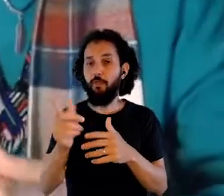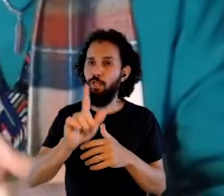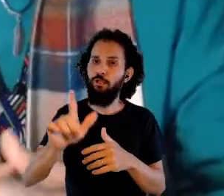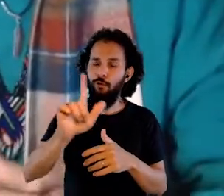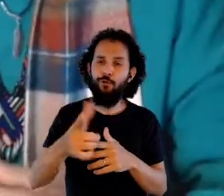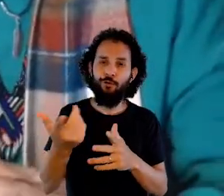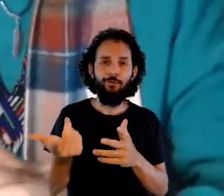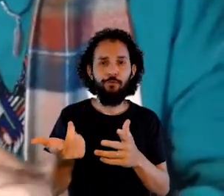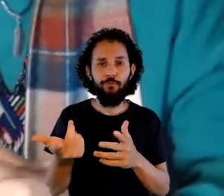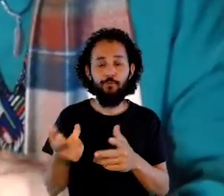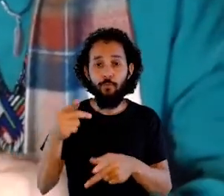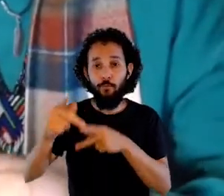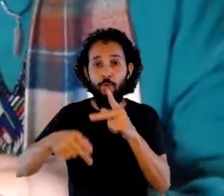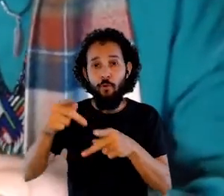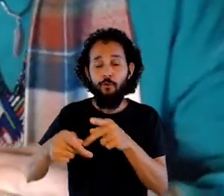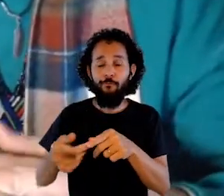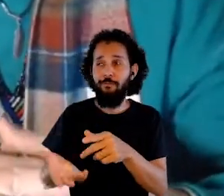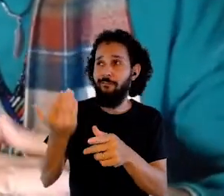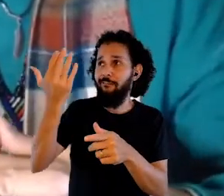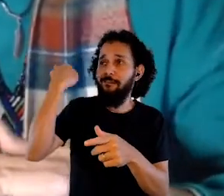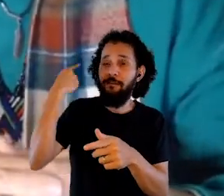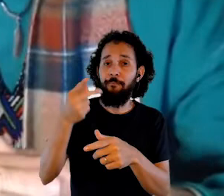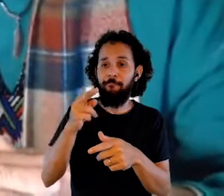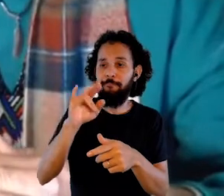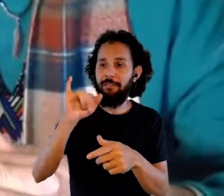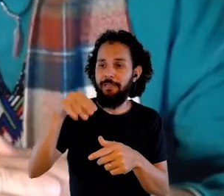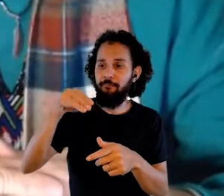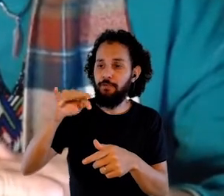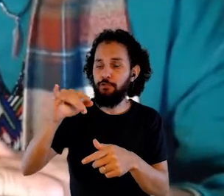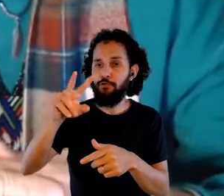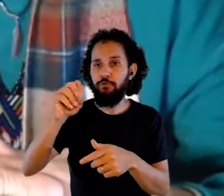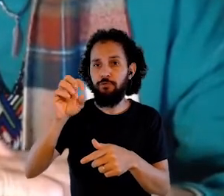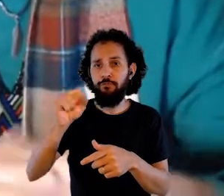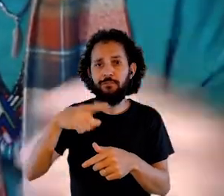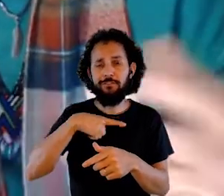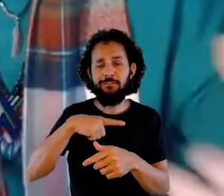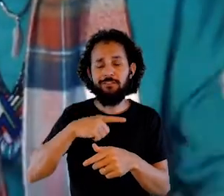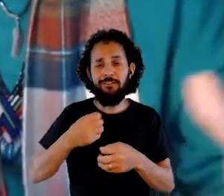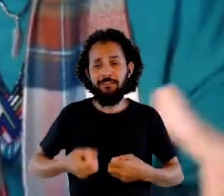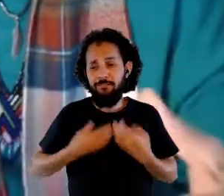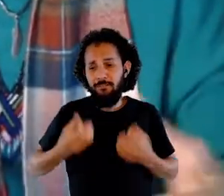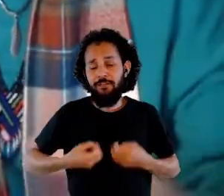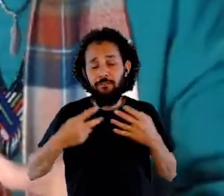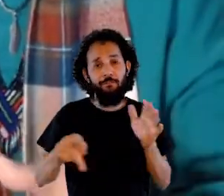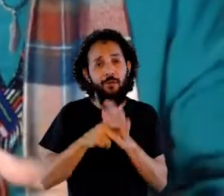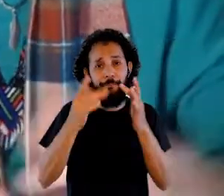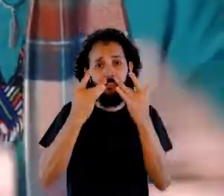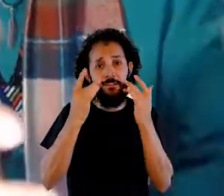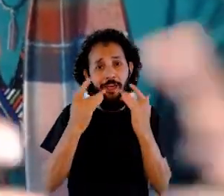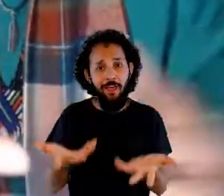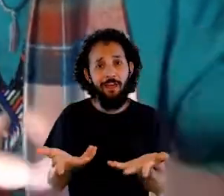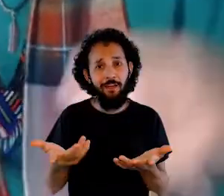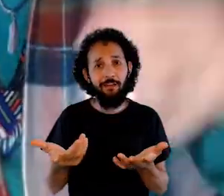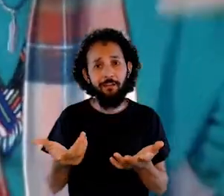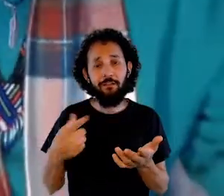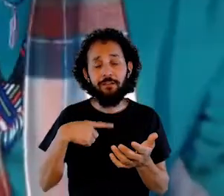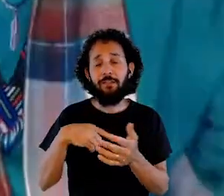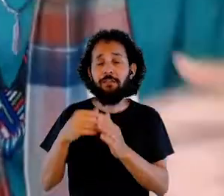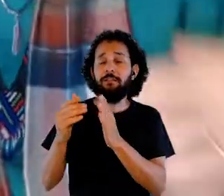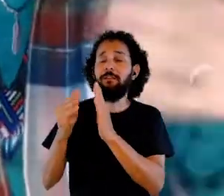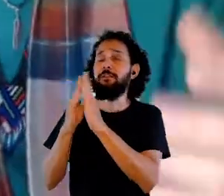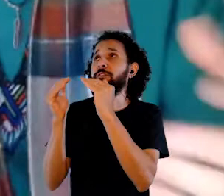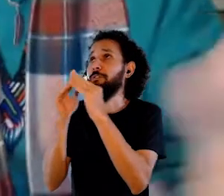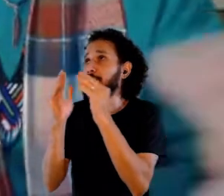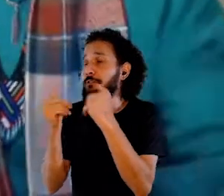primitivos, de uma certa forma, eles também tinham essas manifestações teatrais, né? Eles evocavam os espíritos, como você disse, né? Eles